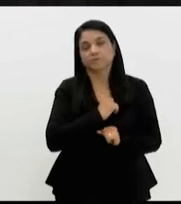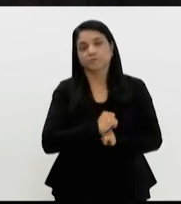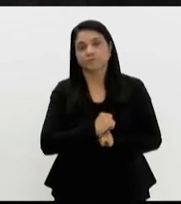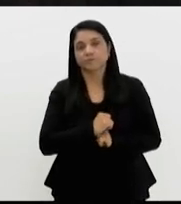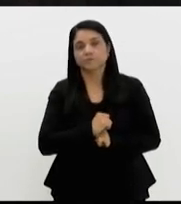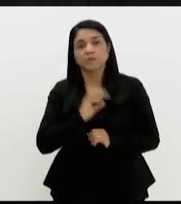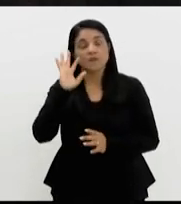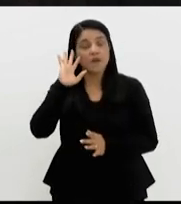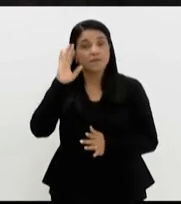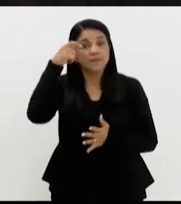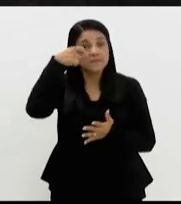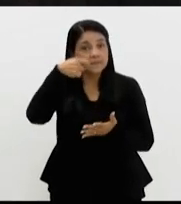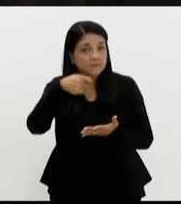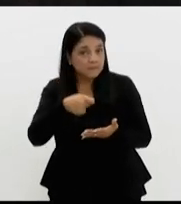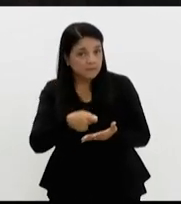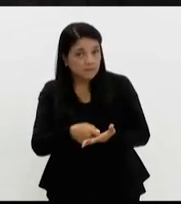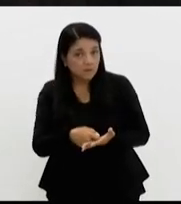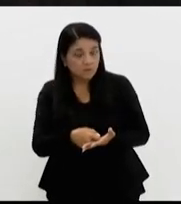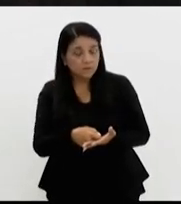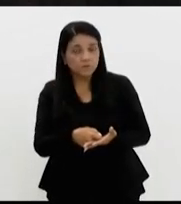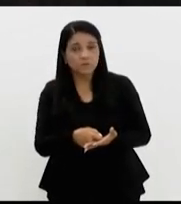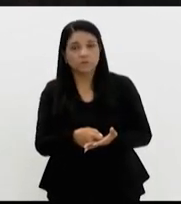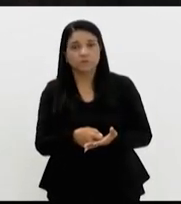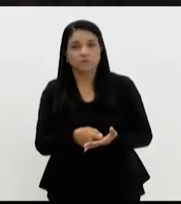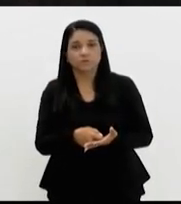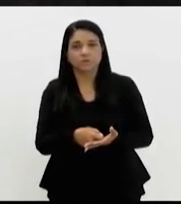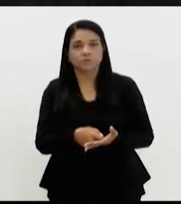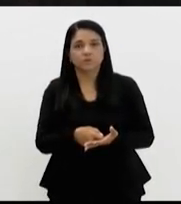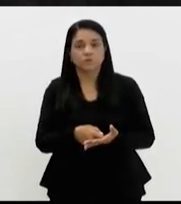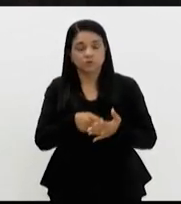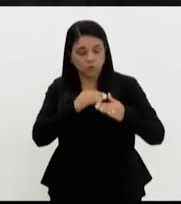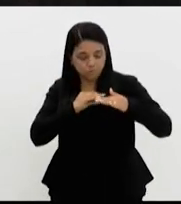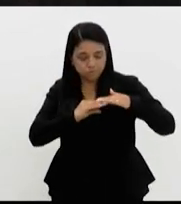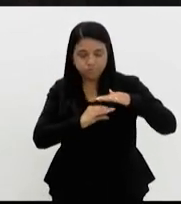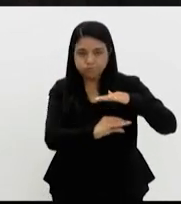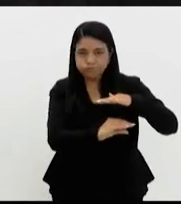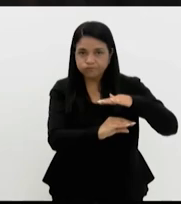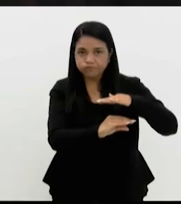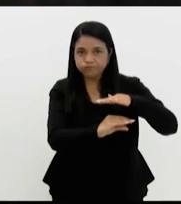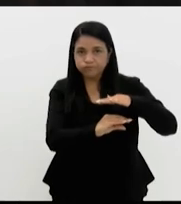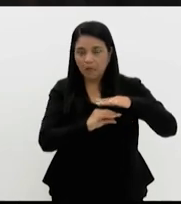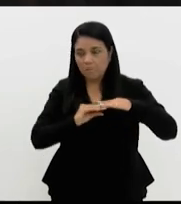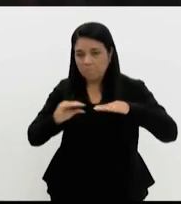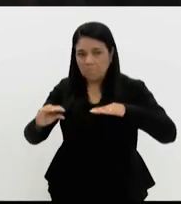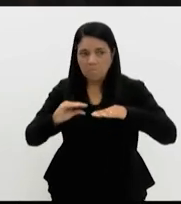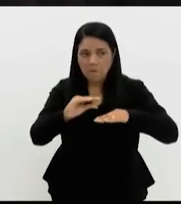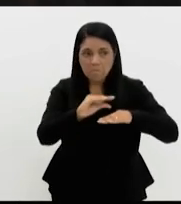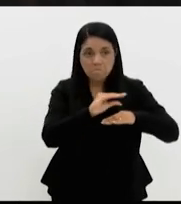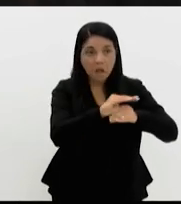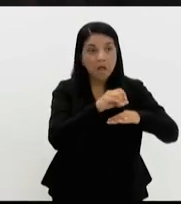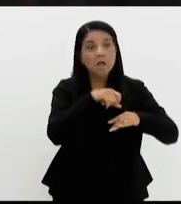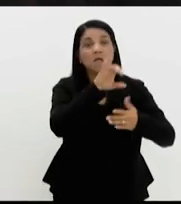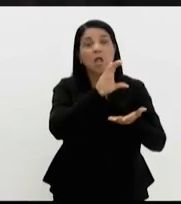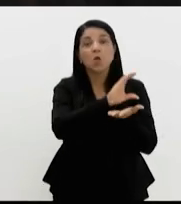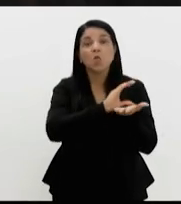a decisão sobre a destinação do fundo, no nível do conselho que vai